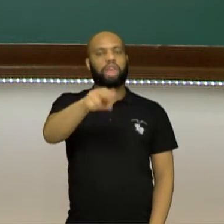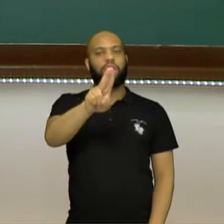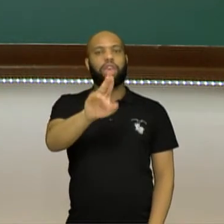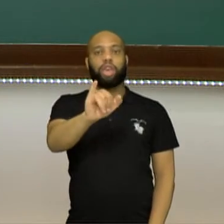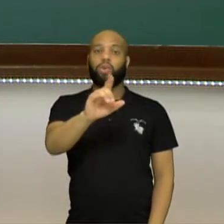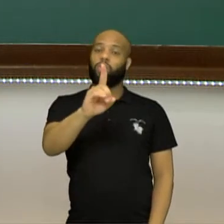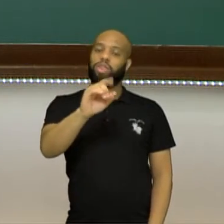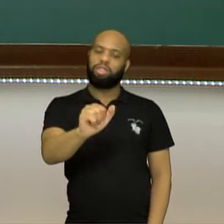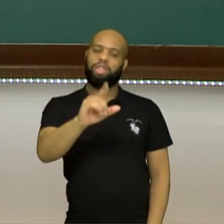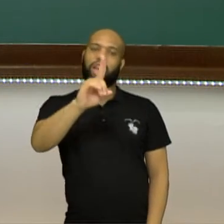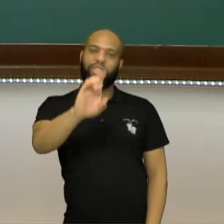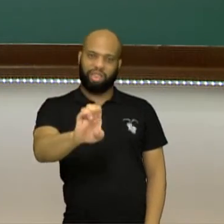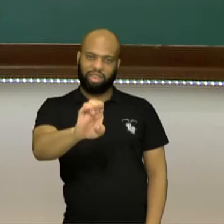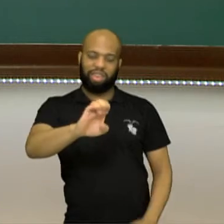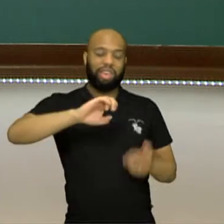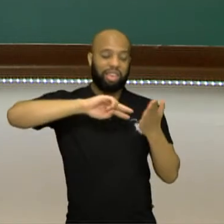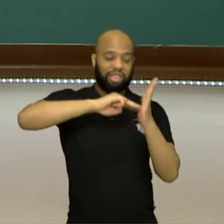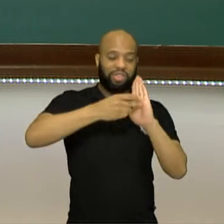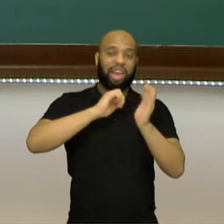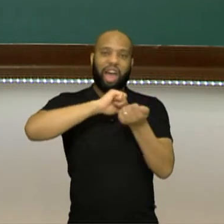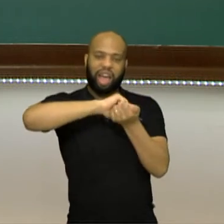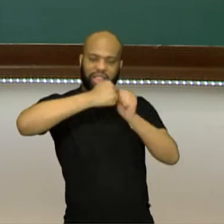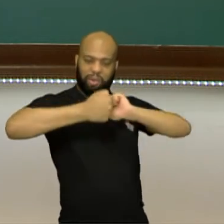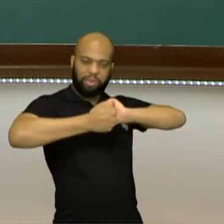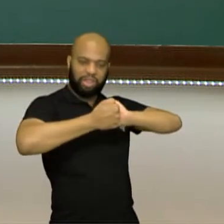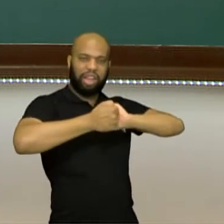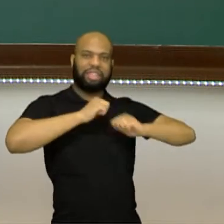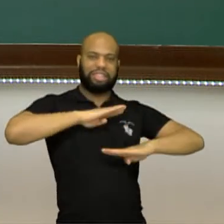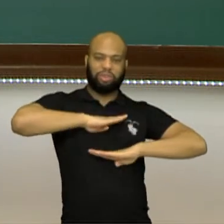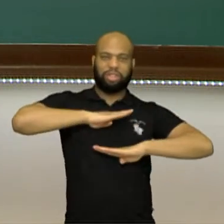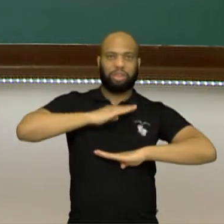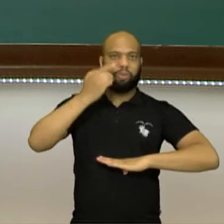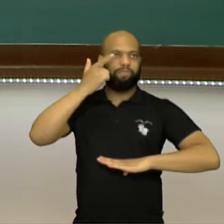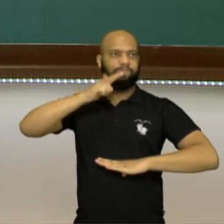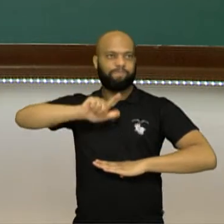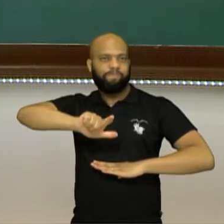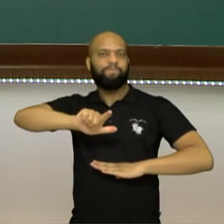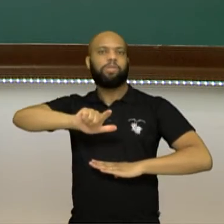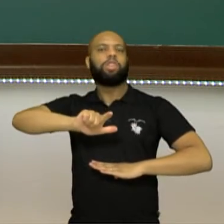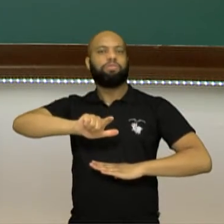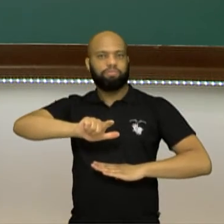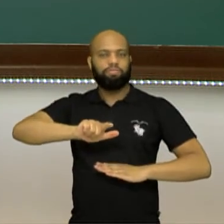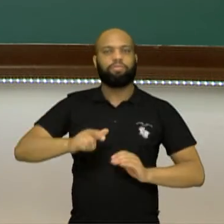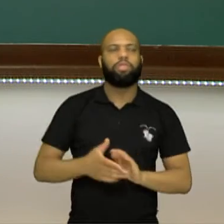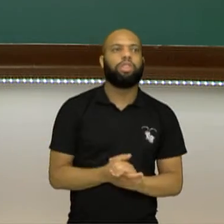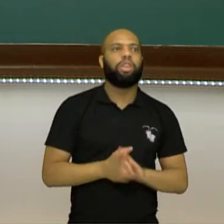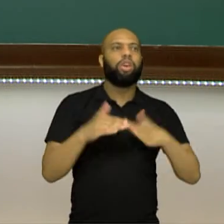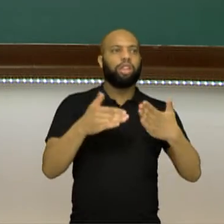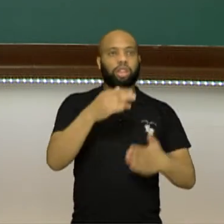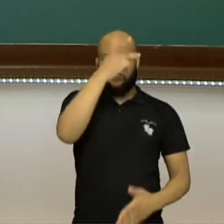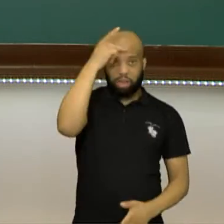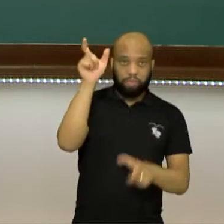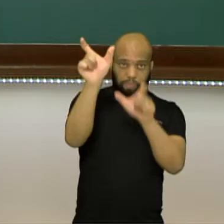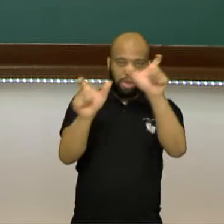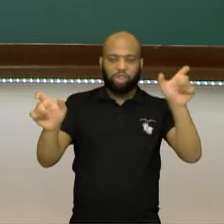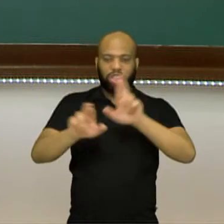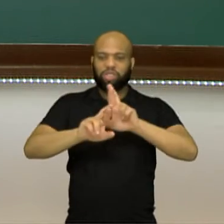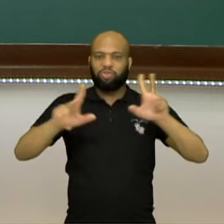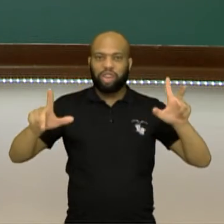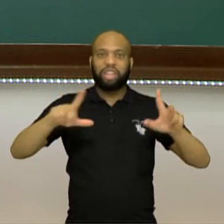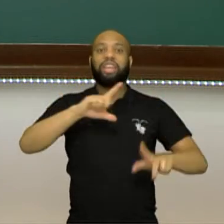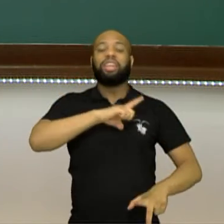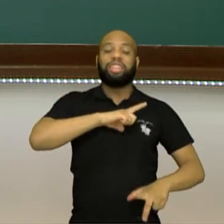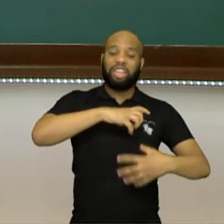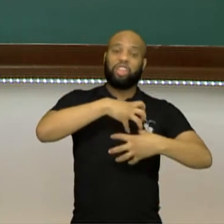de adaptarmos situações para que as pessoas possam ter acesso aos mesmos direitos. Pessoas diferentes devem ter